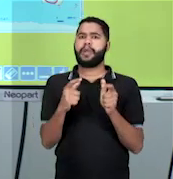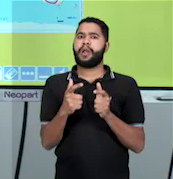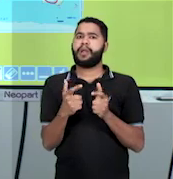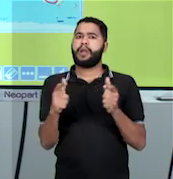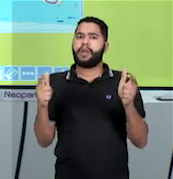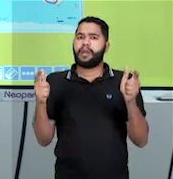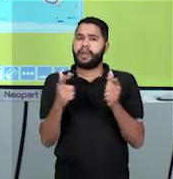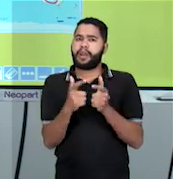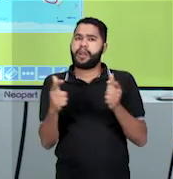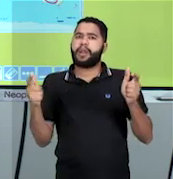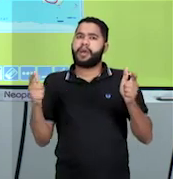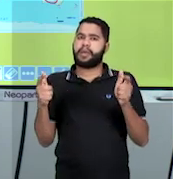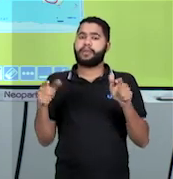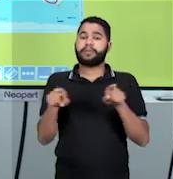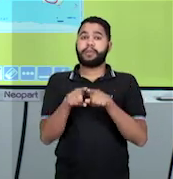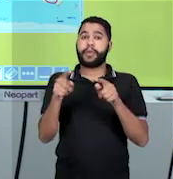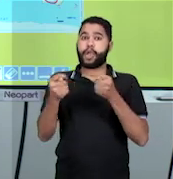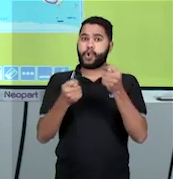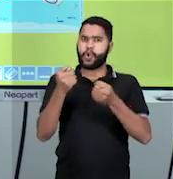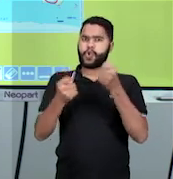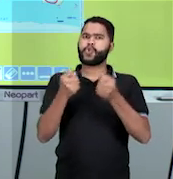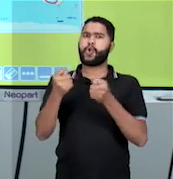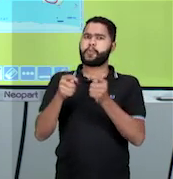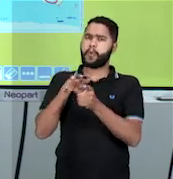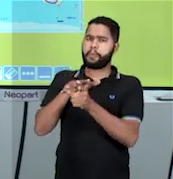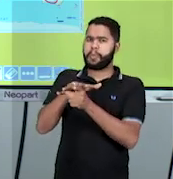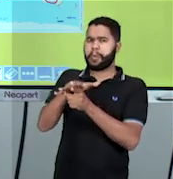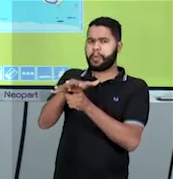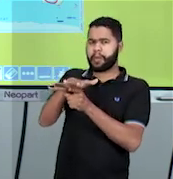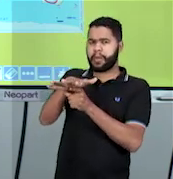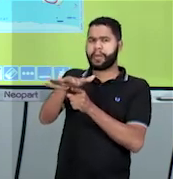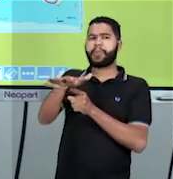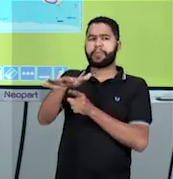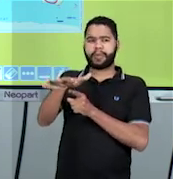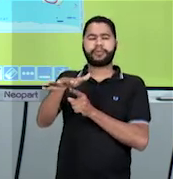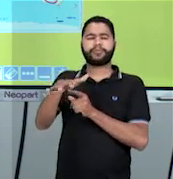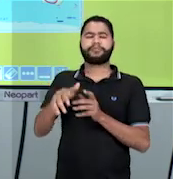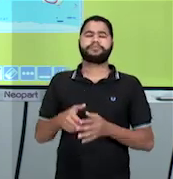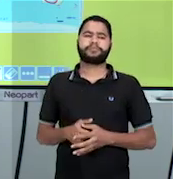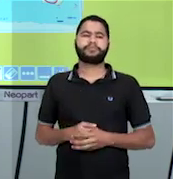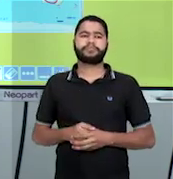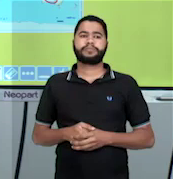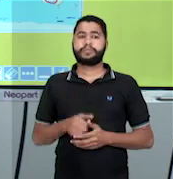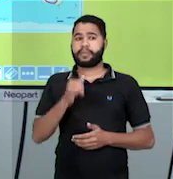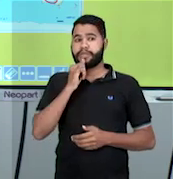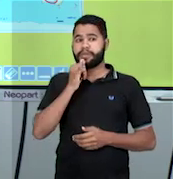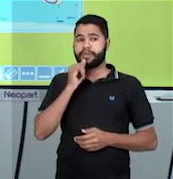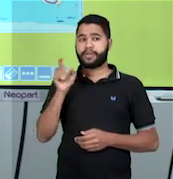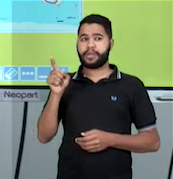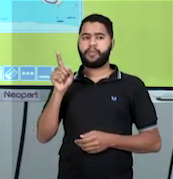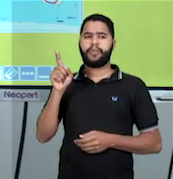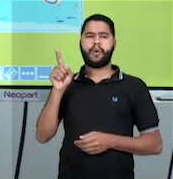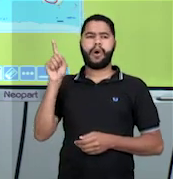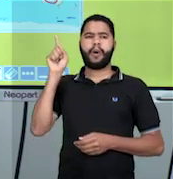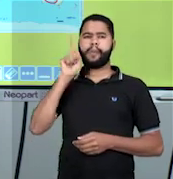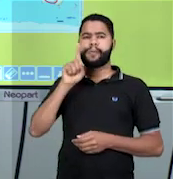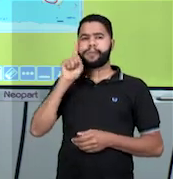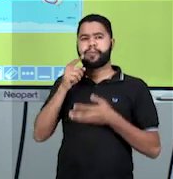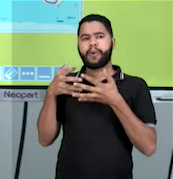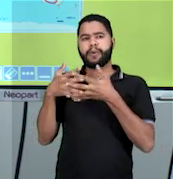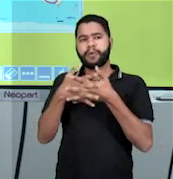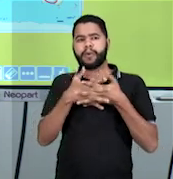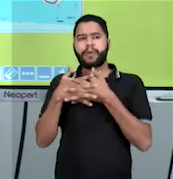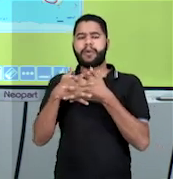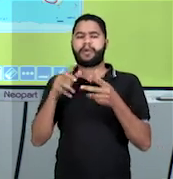crescimento econômico, onde há uma grande procura por esses grandes centros econômicos, no caso aqui nós temos Estados Unidos, nós temos